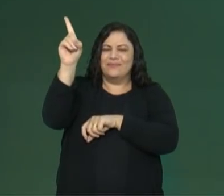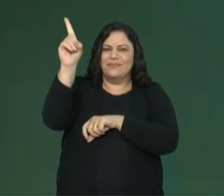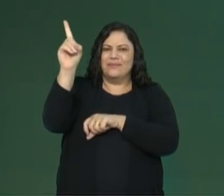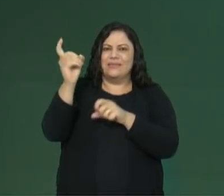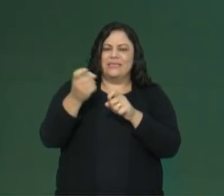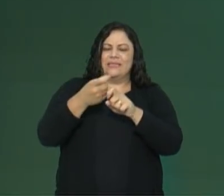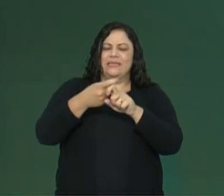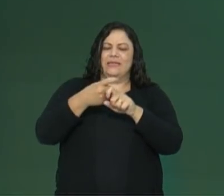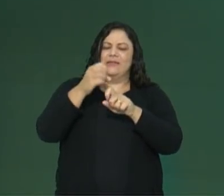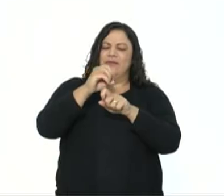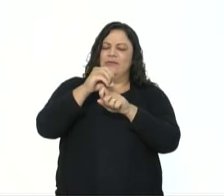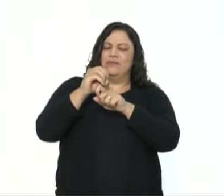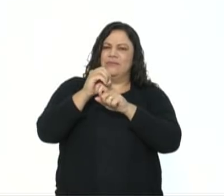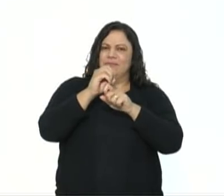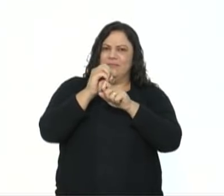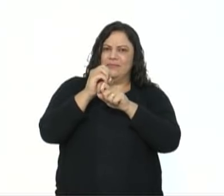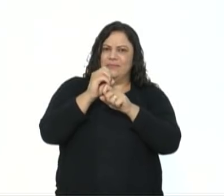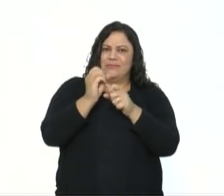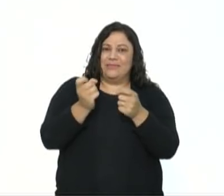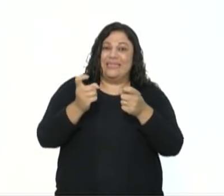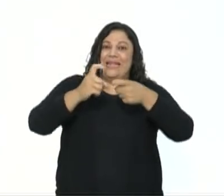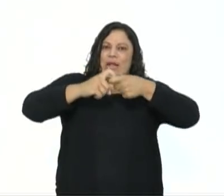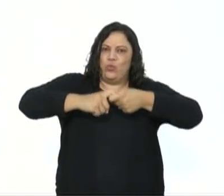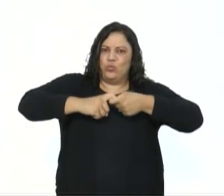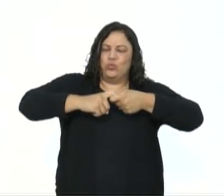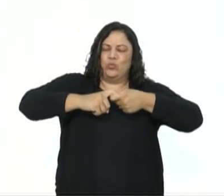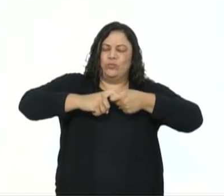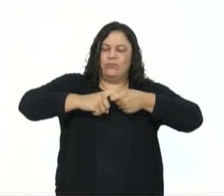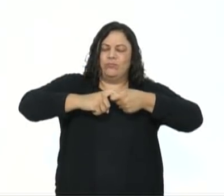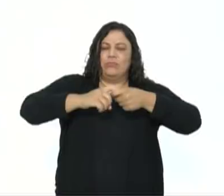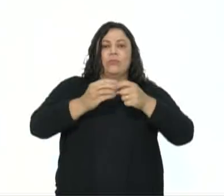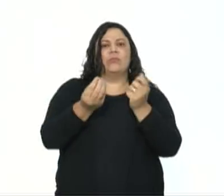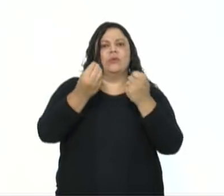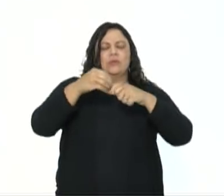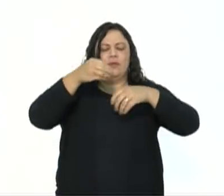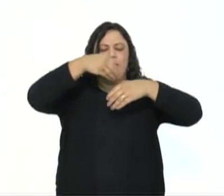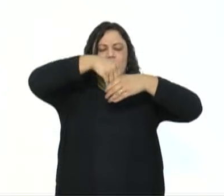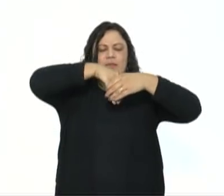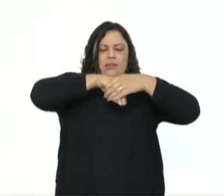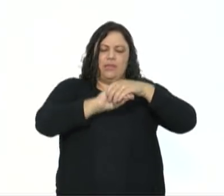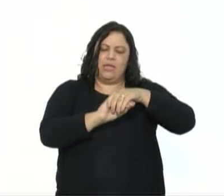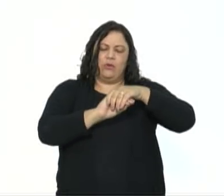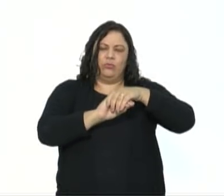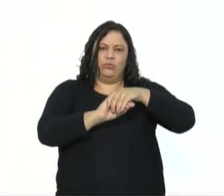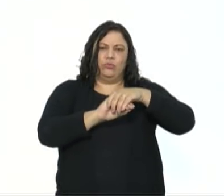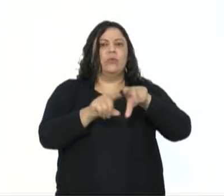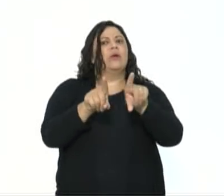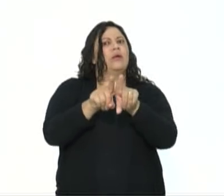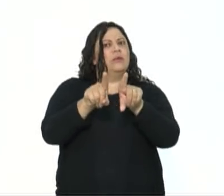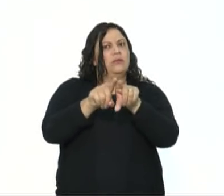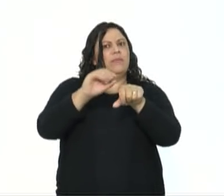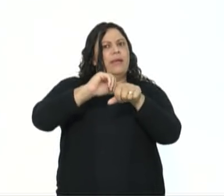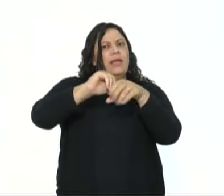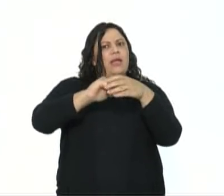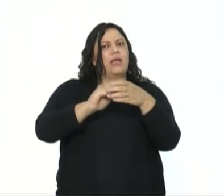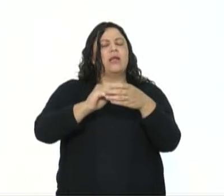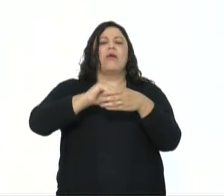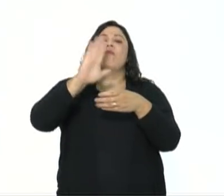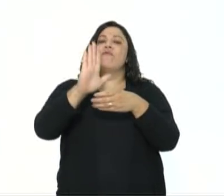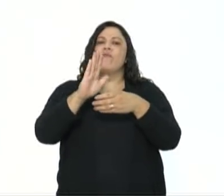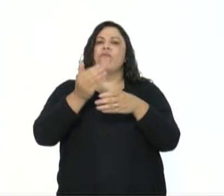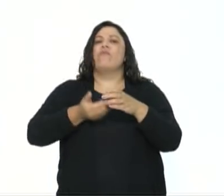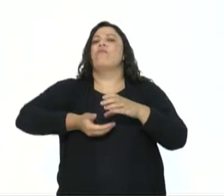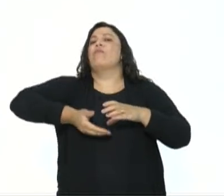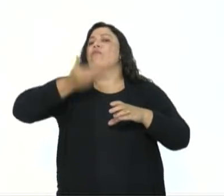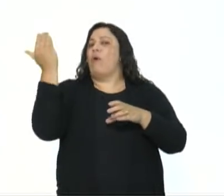caracol. A fecundação pode ser dentro do corpo da fêmea ou fora. Podem ser